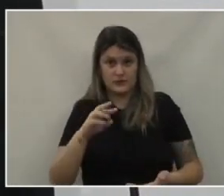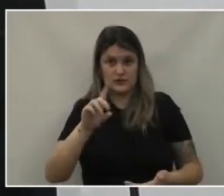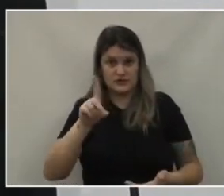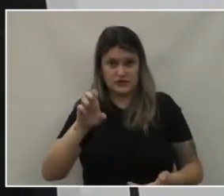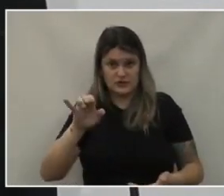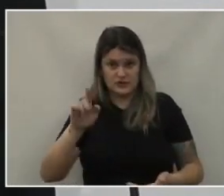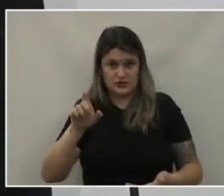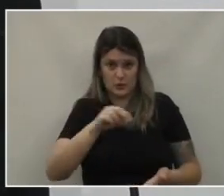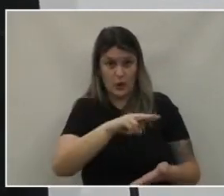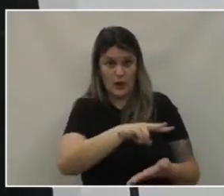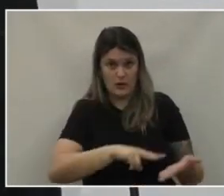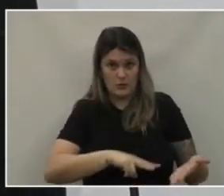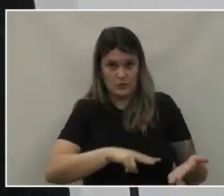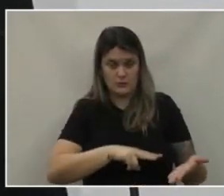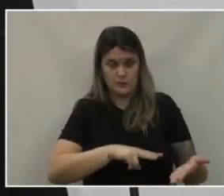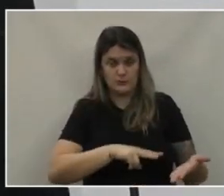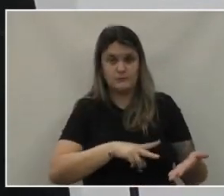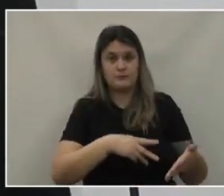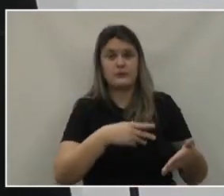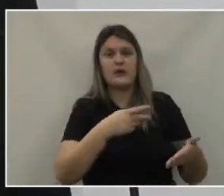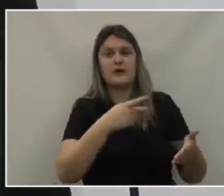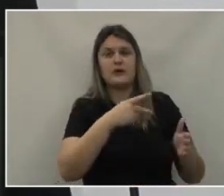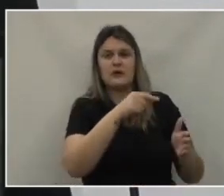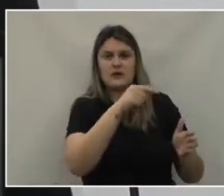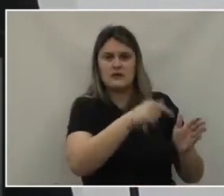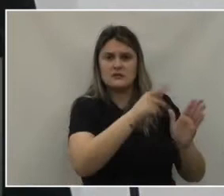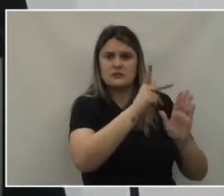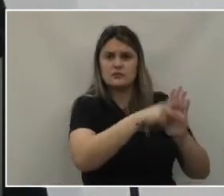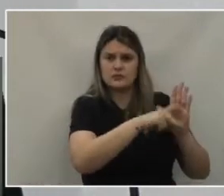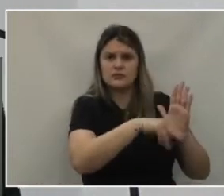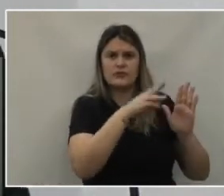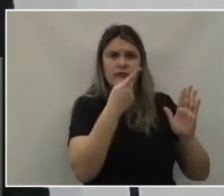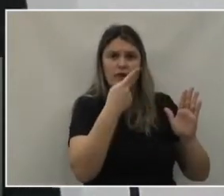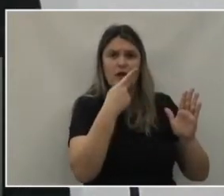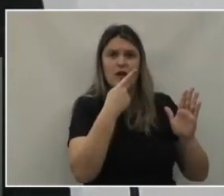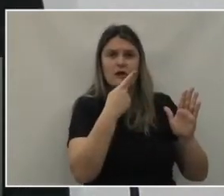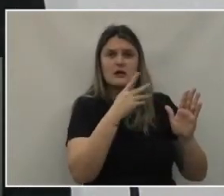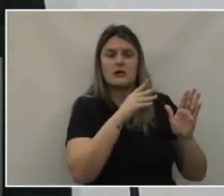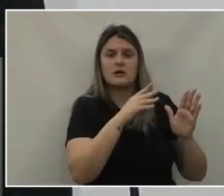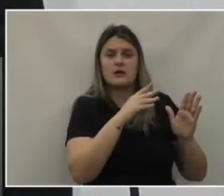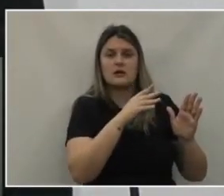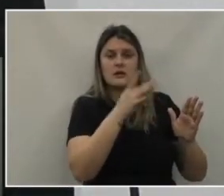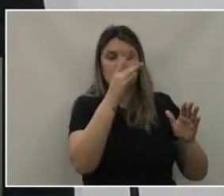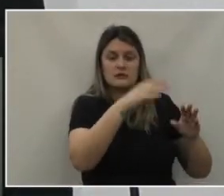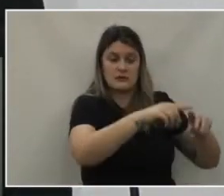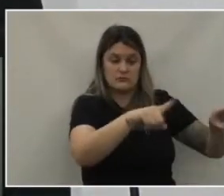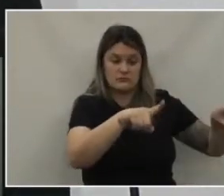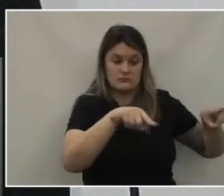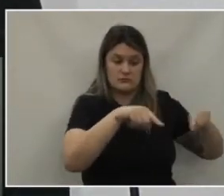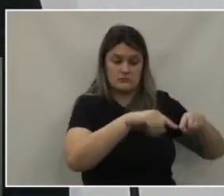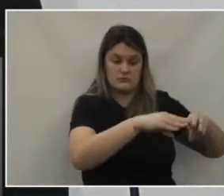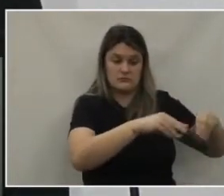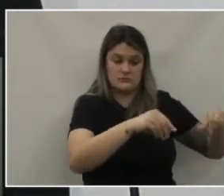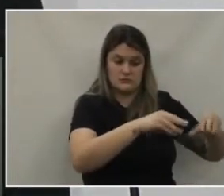secretário, ele fala sobre a desapropriação de um terreno